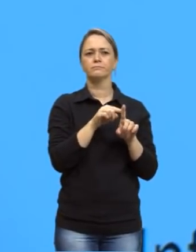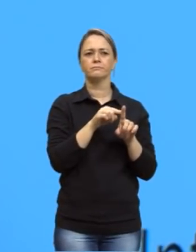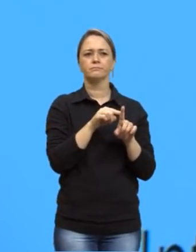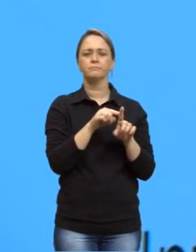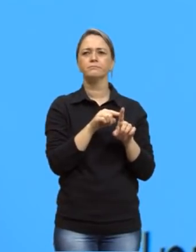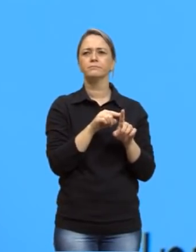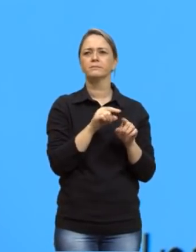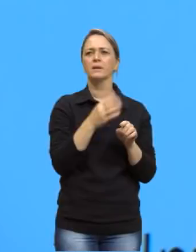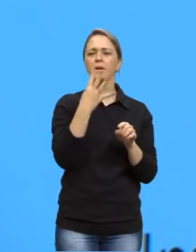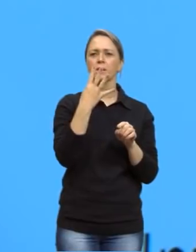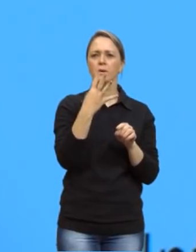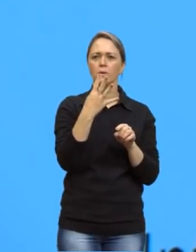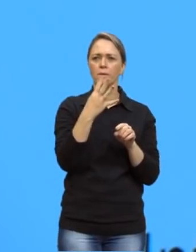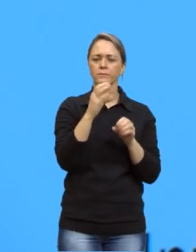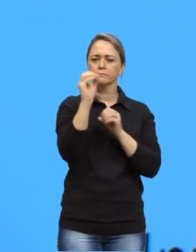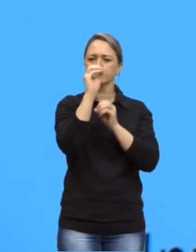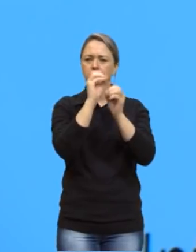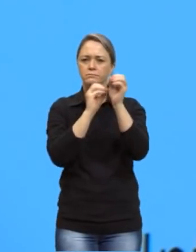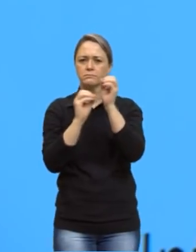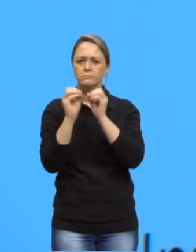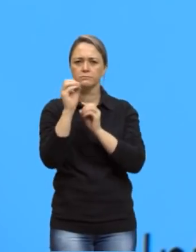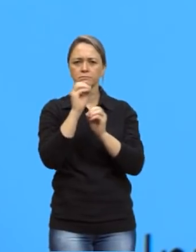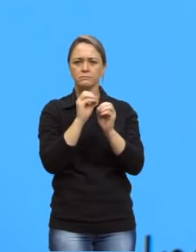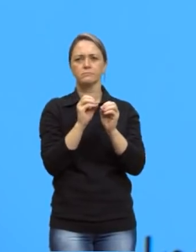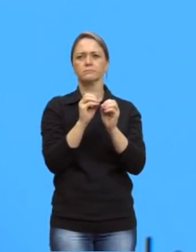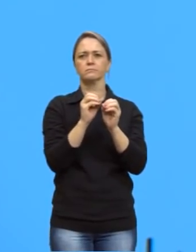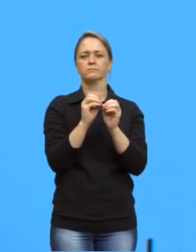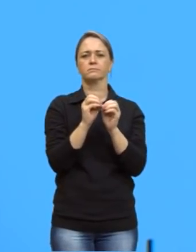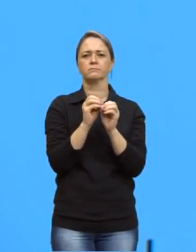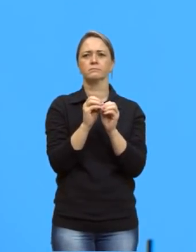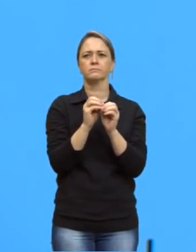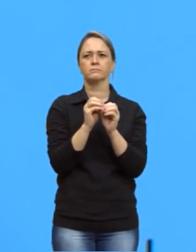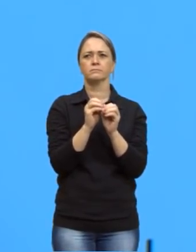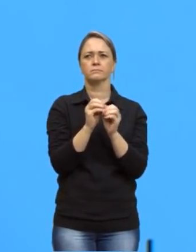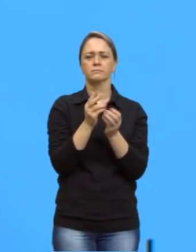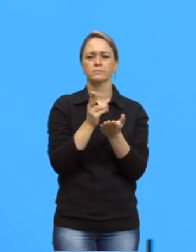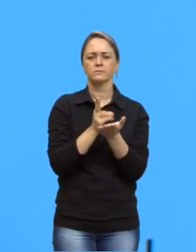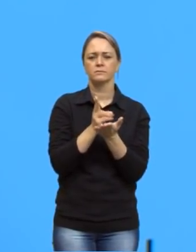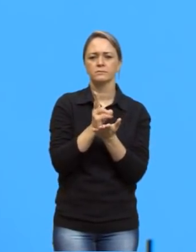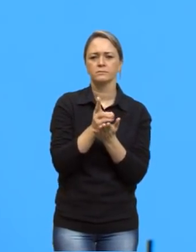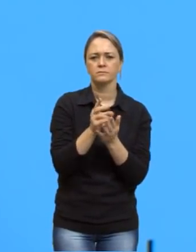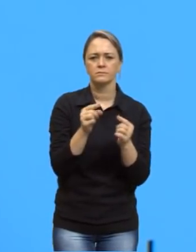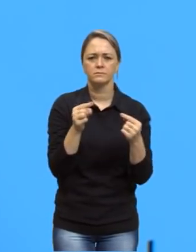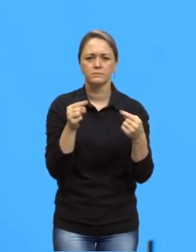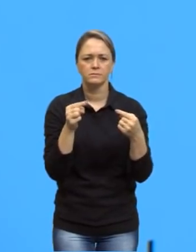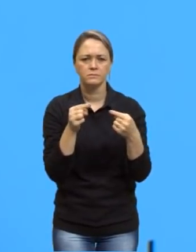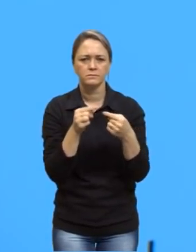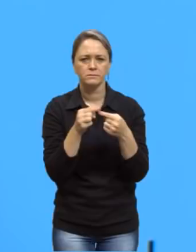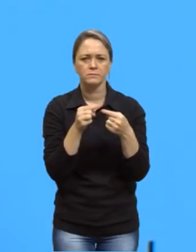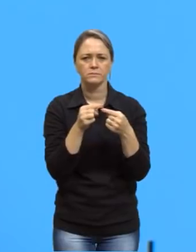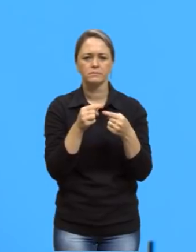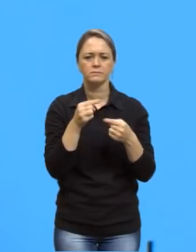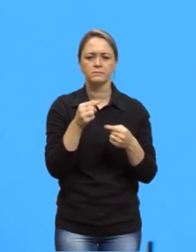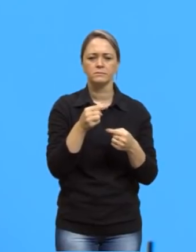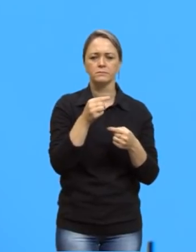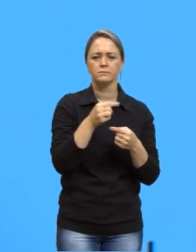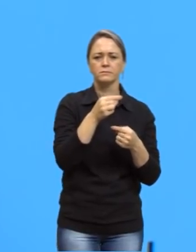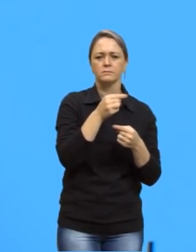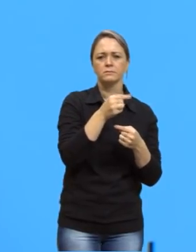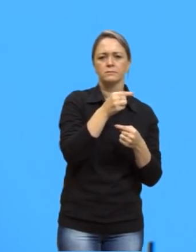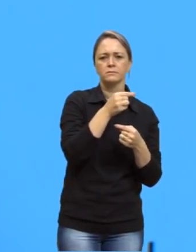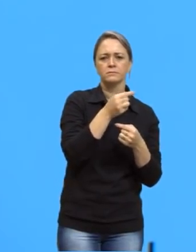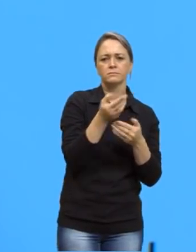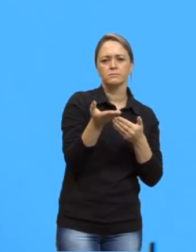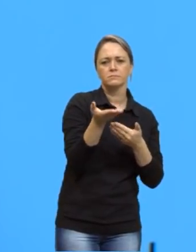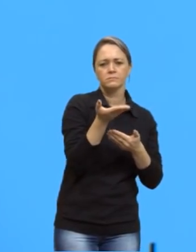quatro moléculas ó vocês conseguem ver que aqui as linhas continuação ligações e as tracejadas são